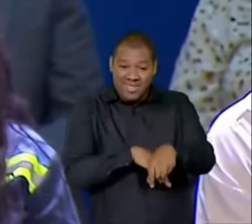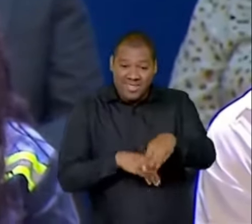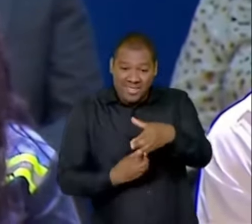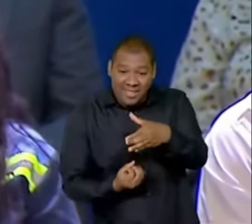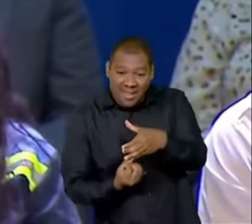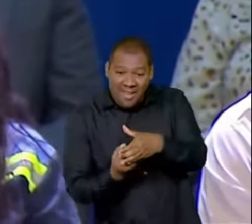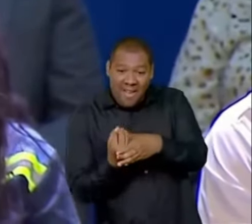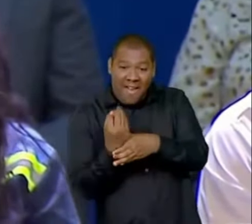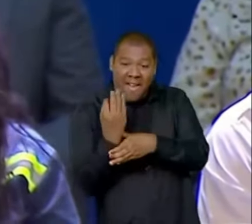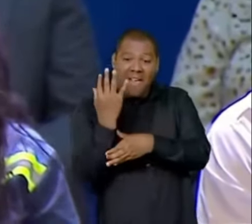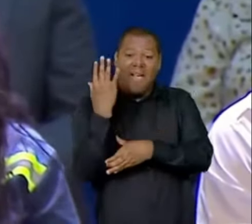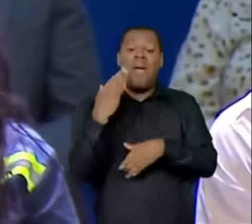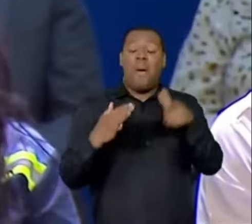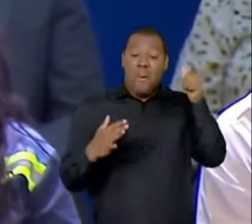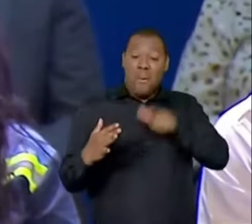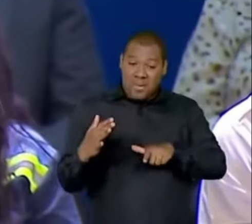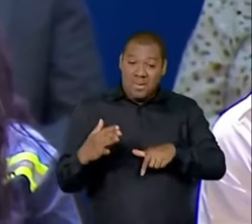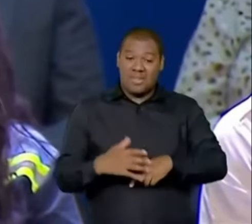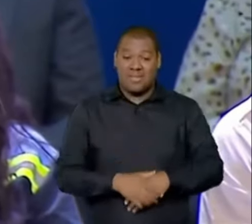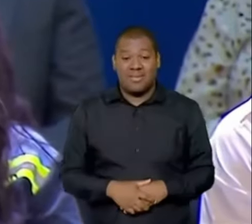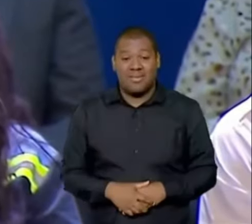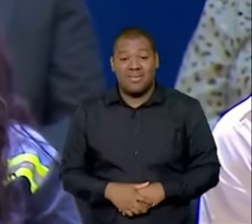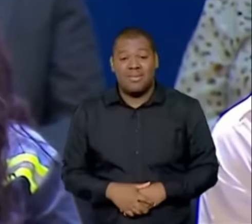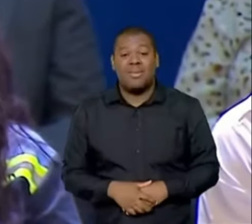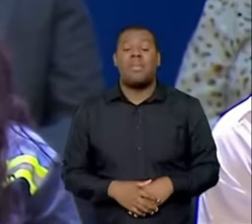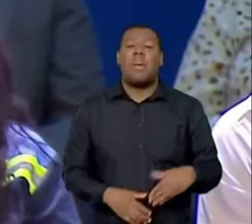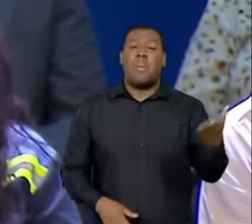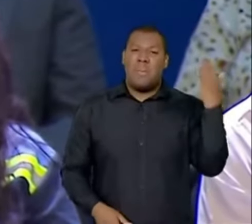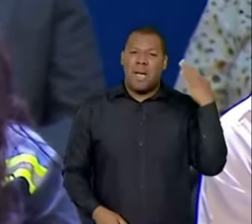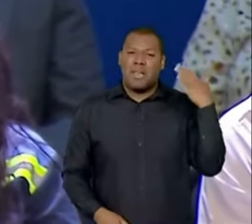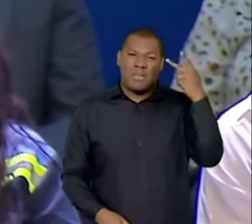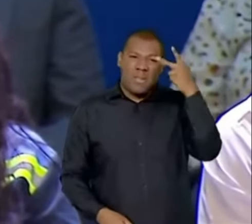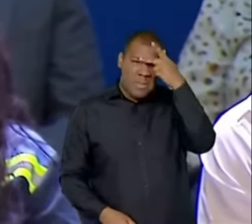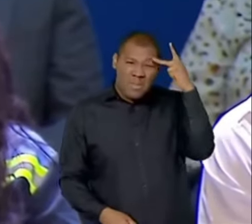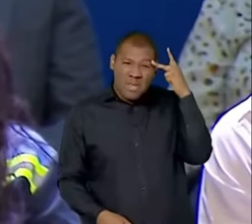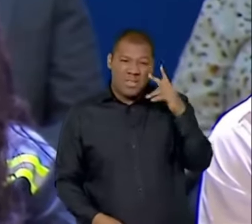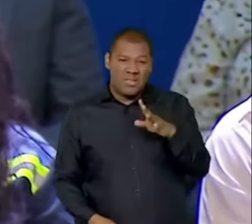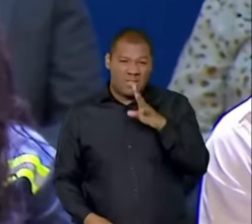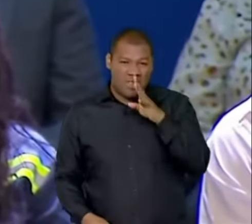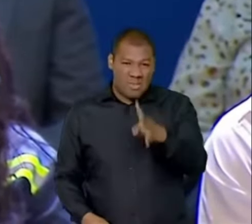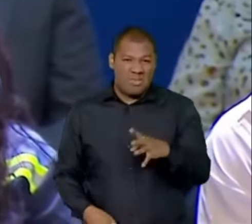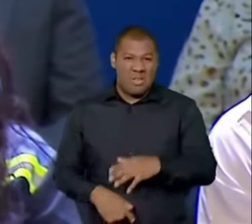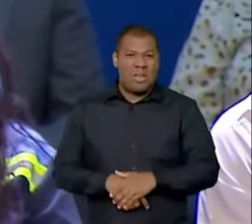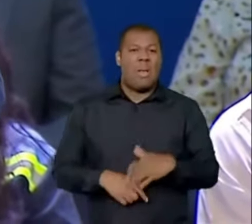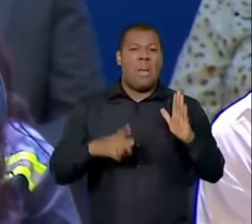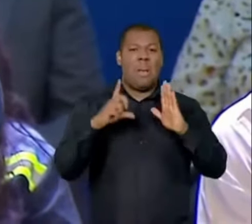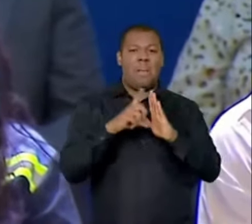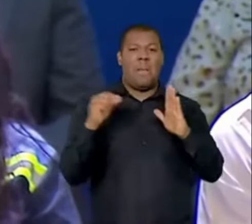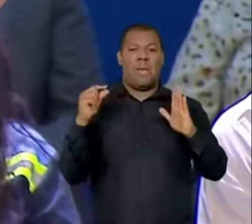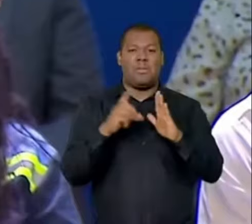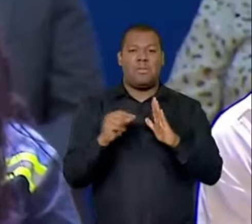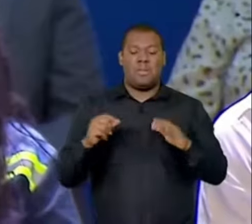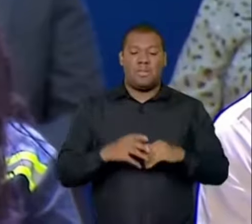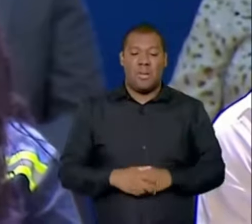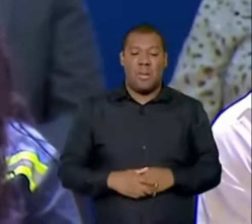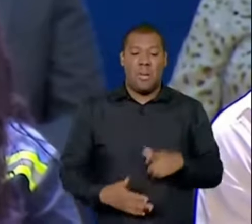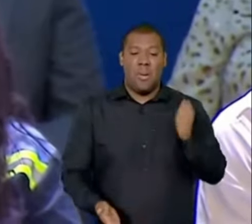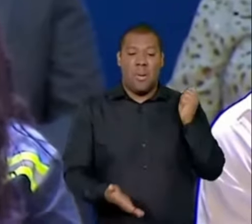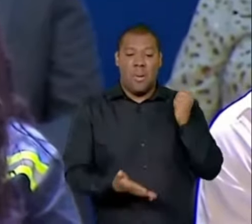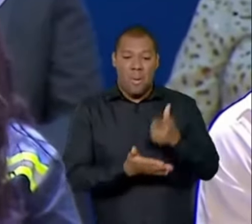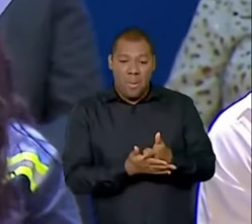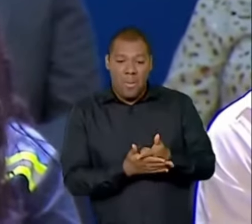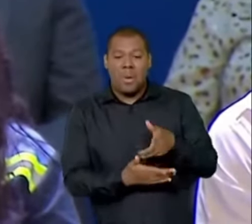produtivo que a gente era acusado de comprar no Palácio do Planalto, quando você comprava um